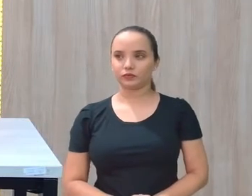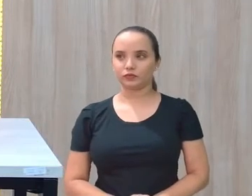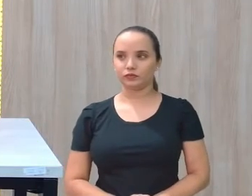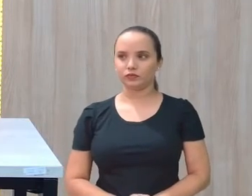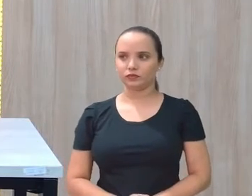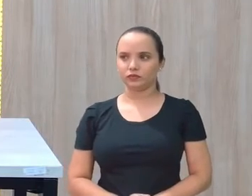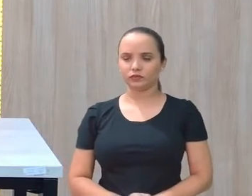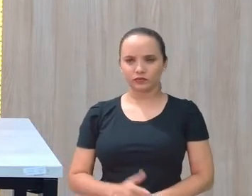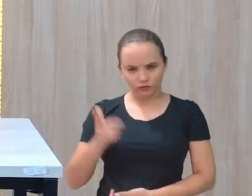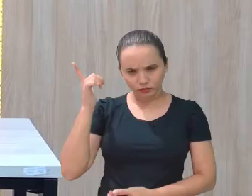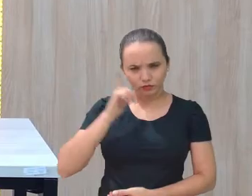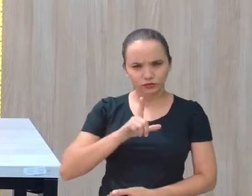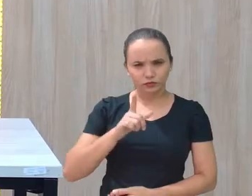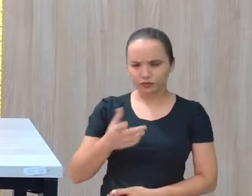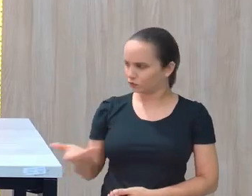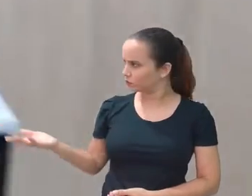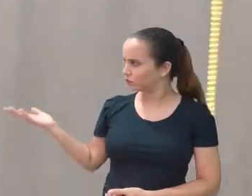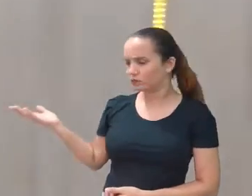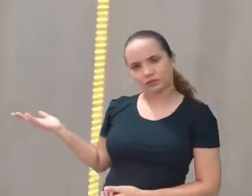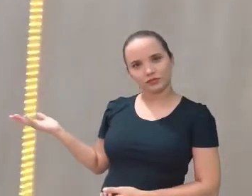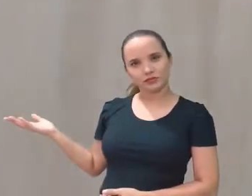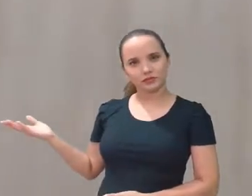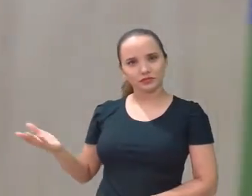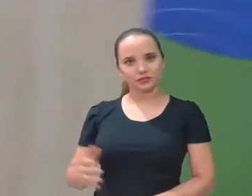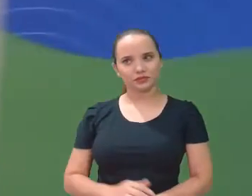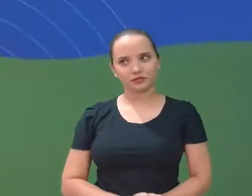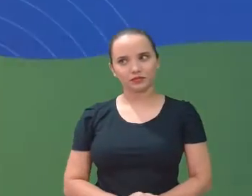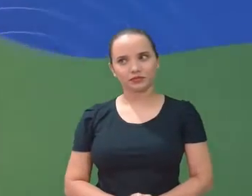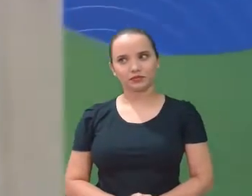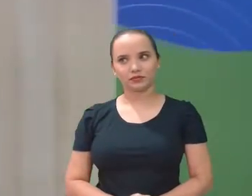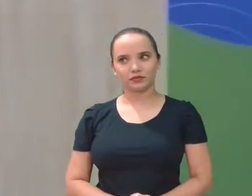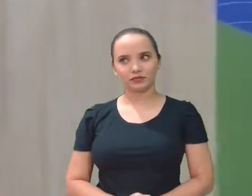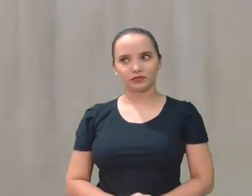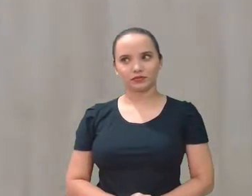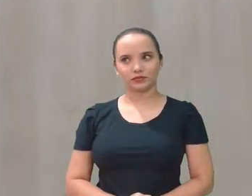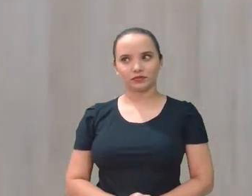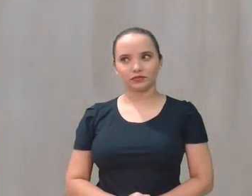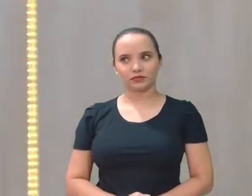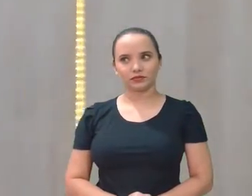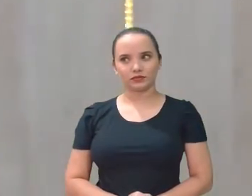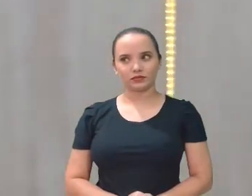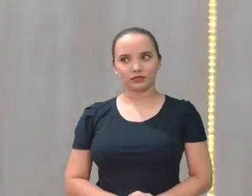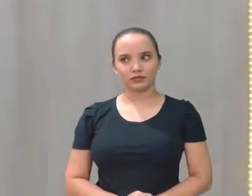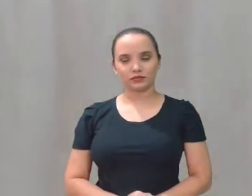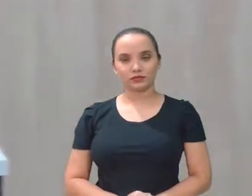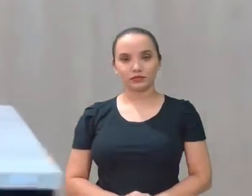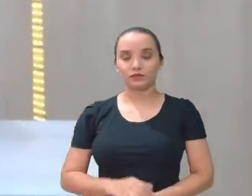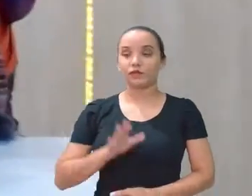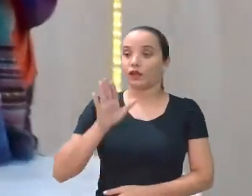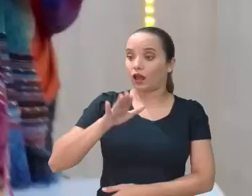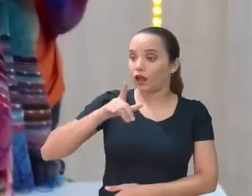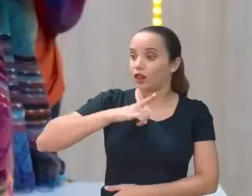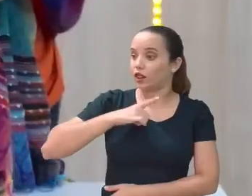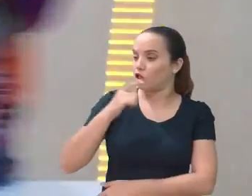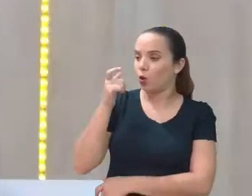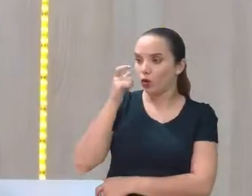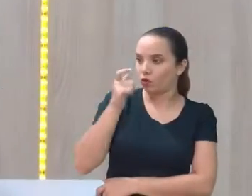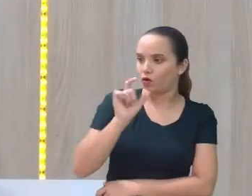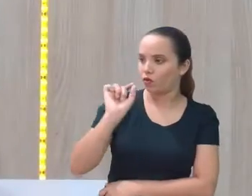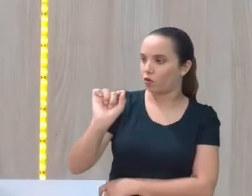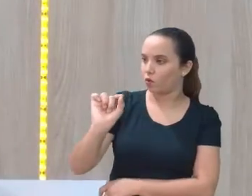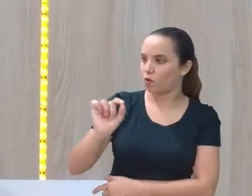Dá para ver? Olha aí. E uma coisa interessante dessa gravura, Dini, é